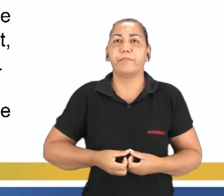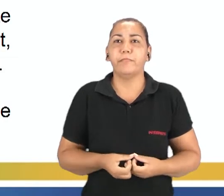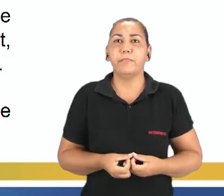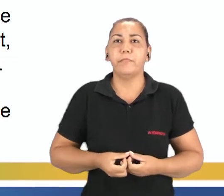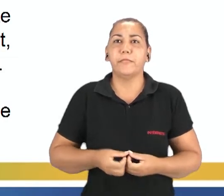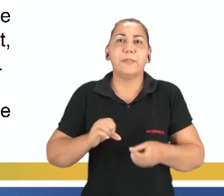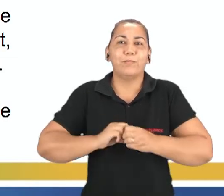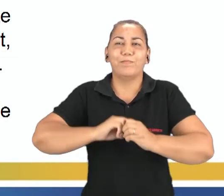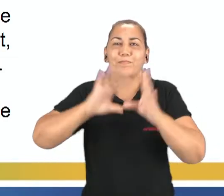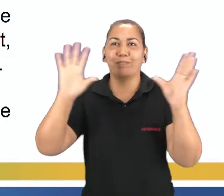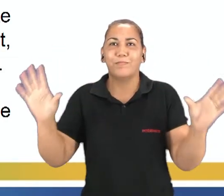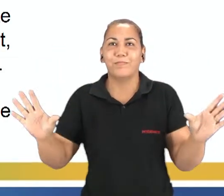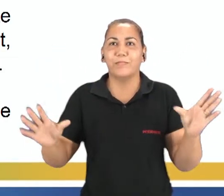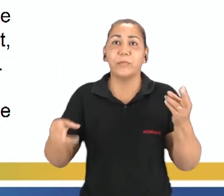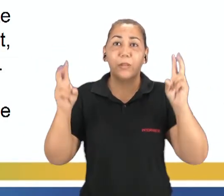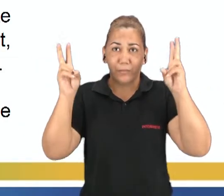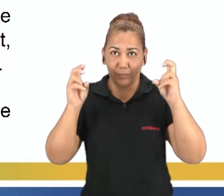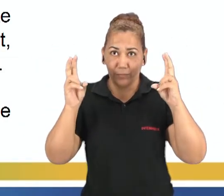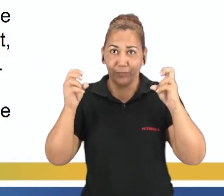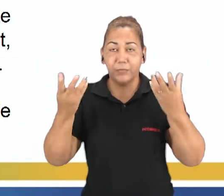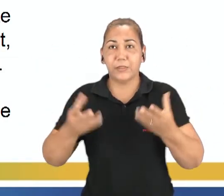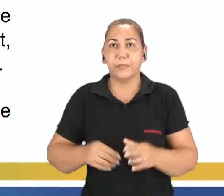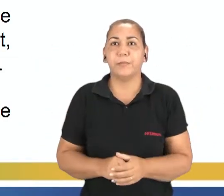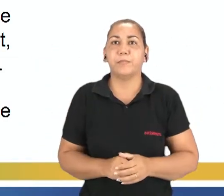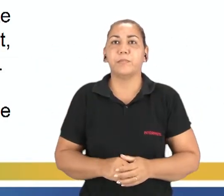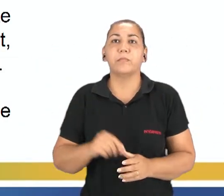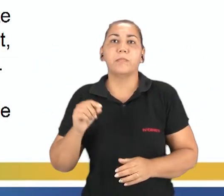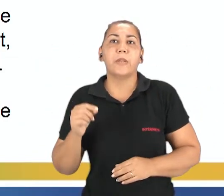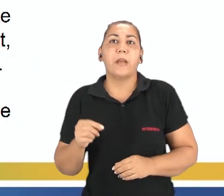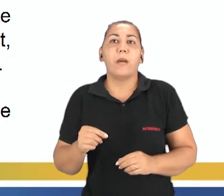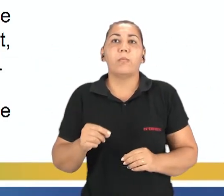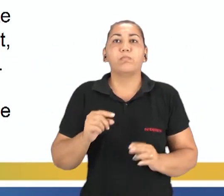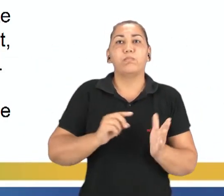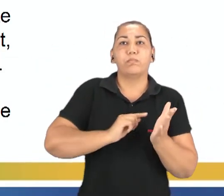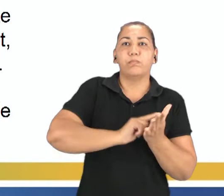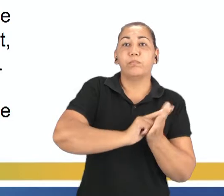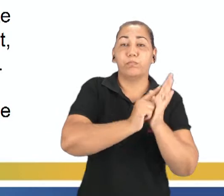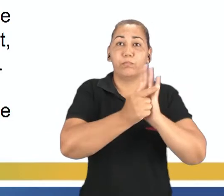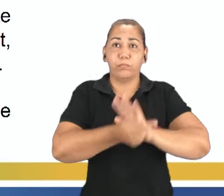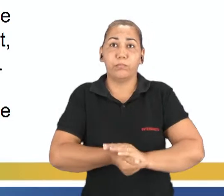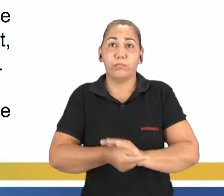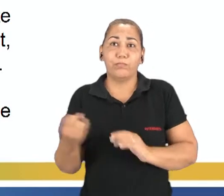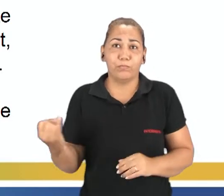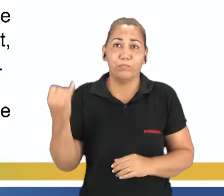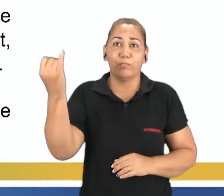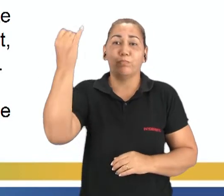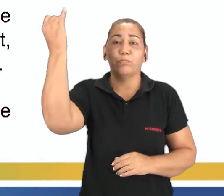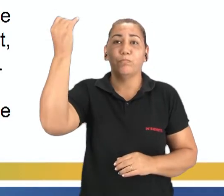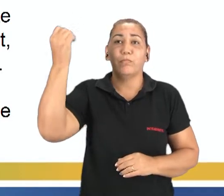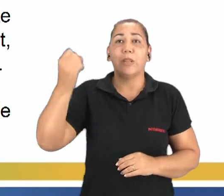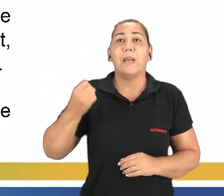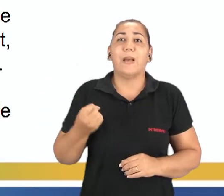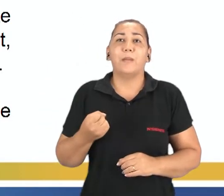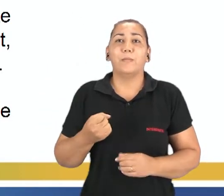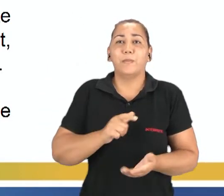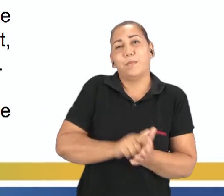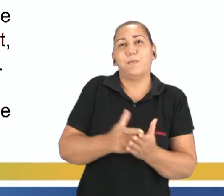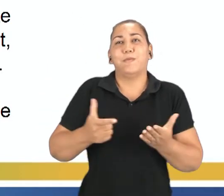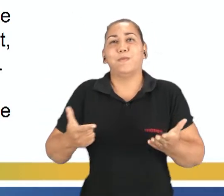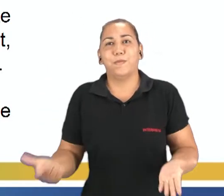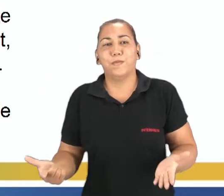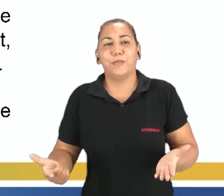esclarecer determinado assunto. Um dos gêneros textuais muito usado, principalmente pelos meios de comunicação,